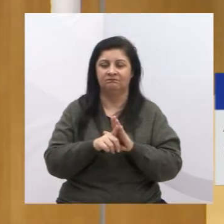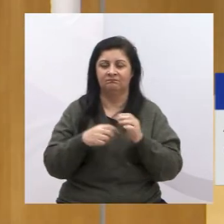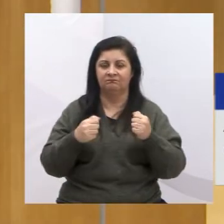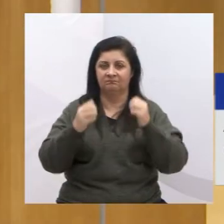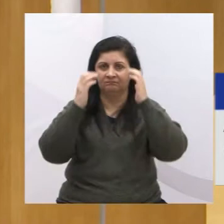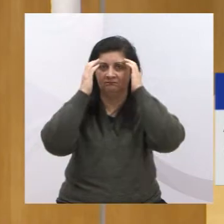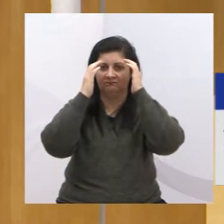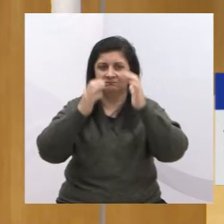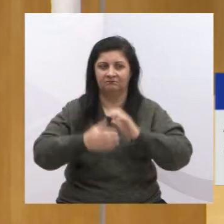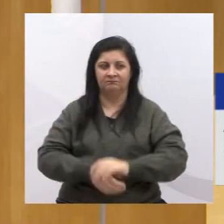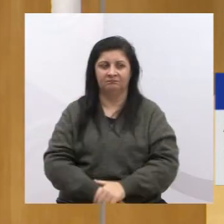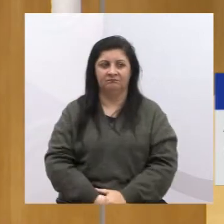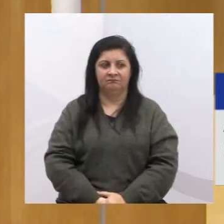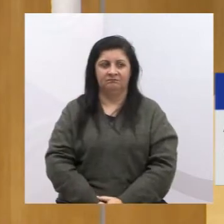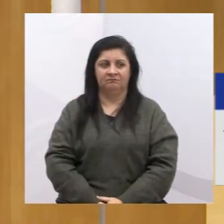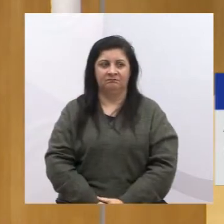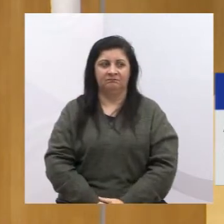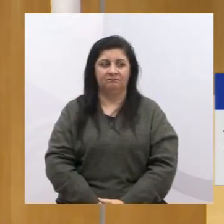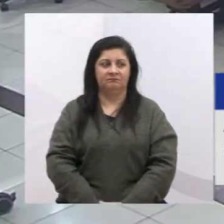nessa cidade.